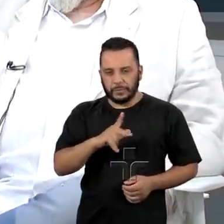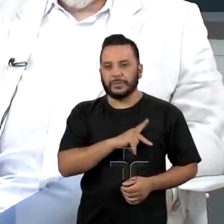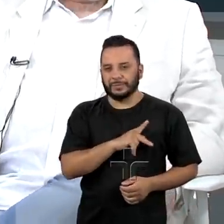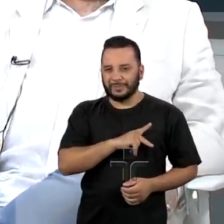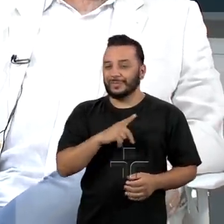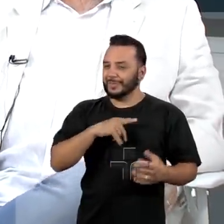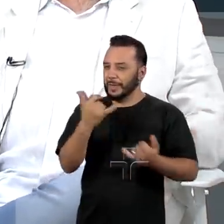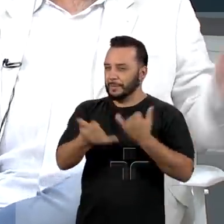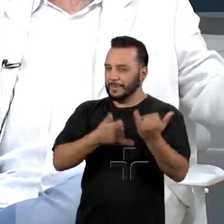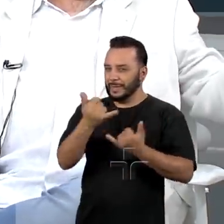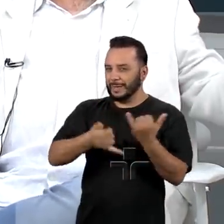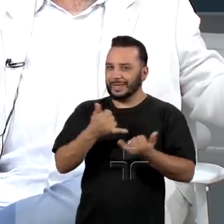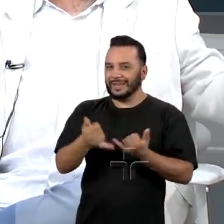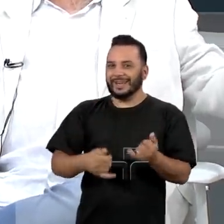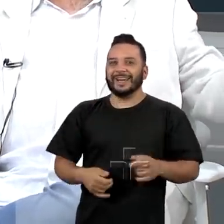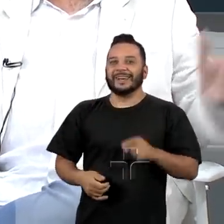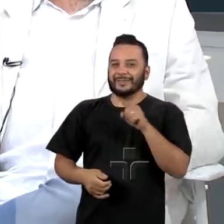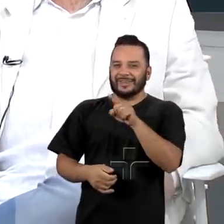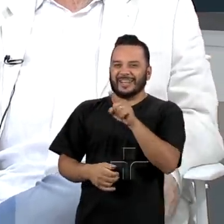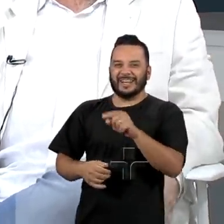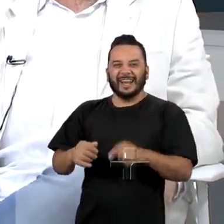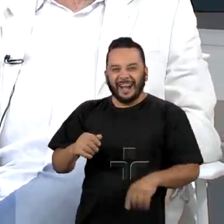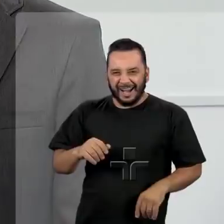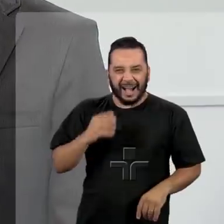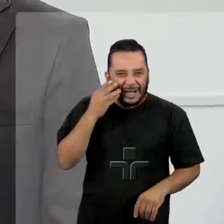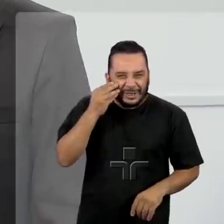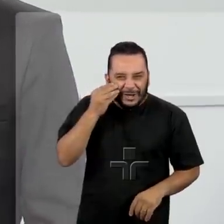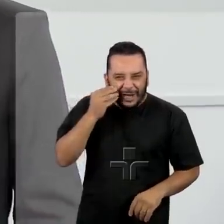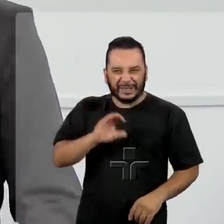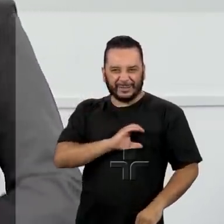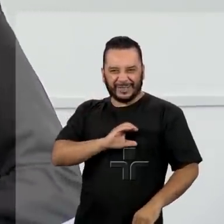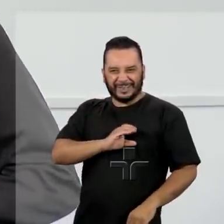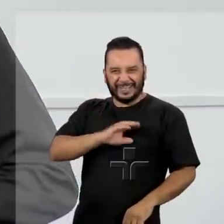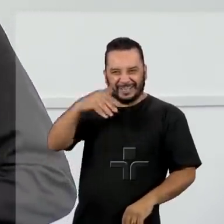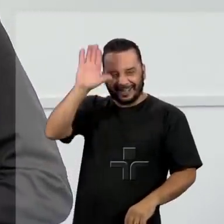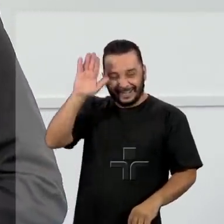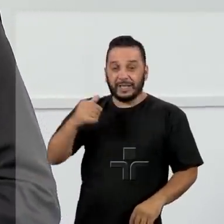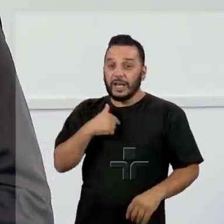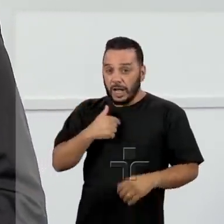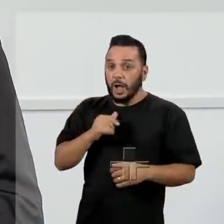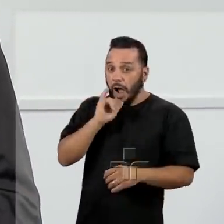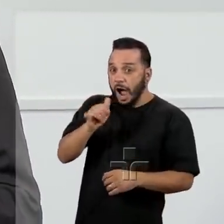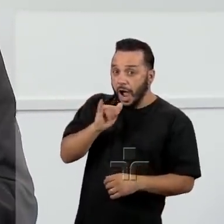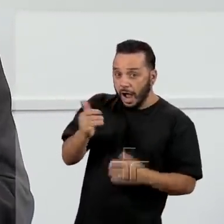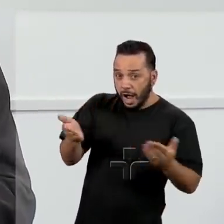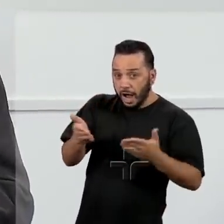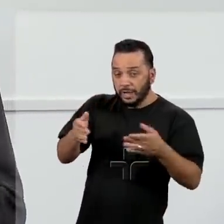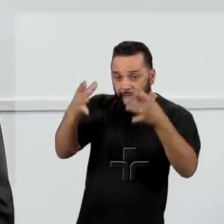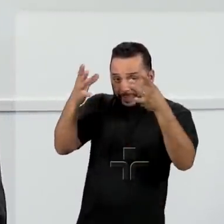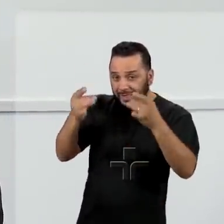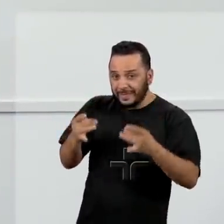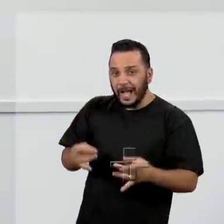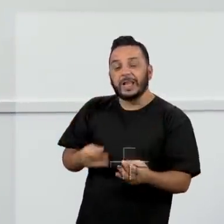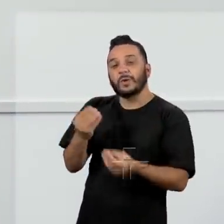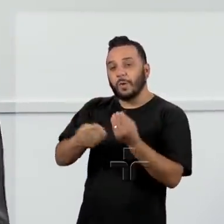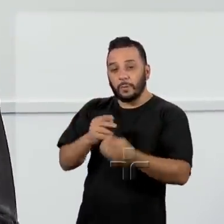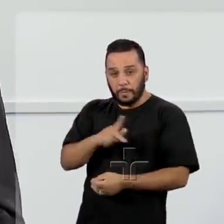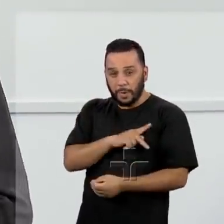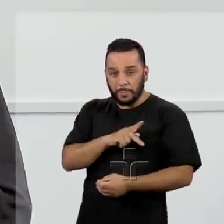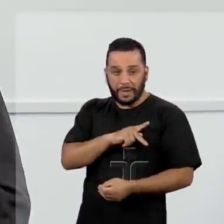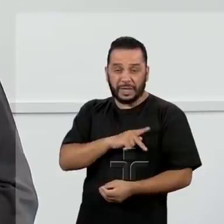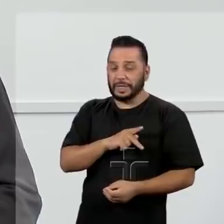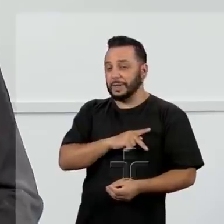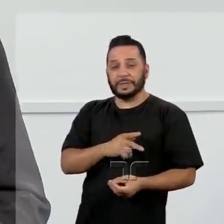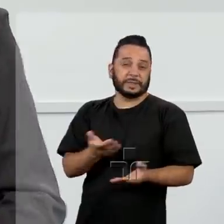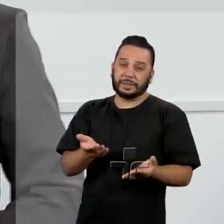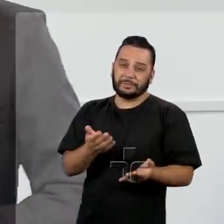ia brincar falando o seguinte... Falou a corintiana, né? Falou a corintiana. Ia brincar falando o seguinte, eu posso dar informação agora, mais detalhes sobre a desilusão palmeirense, quem pode